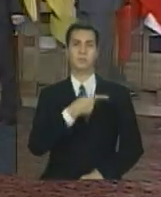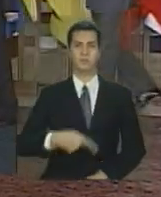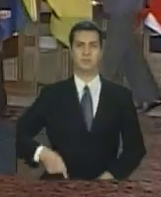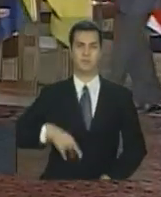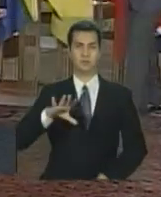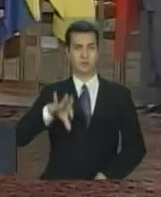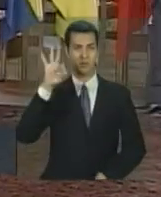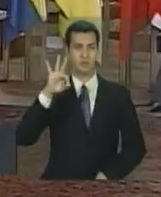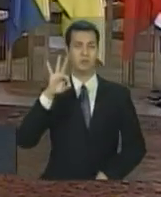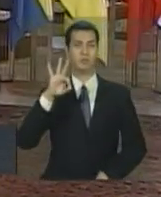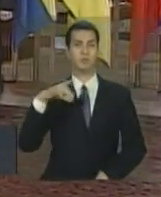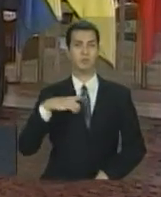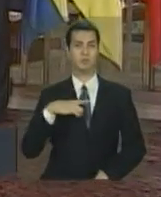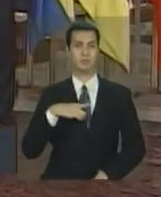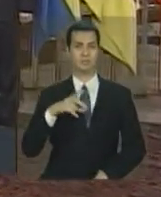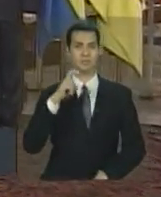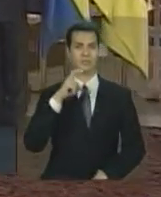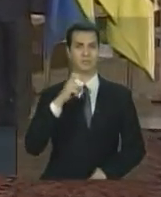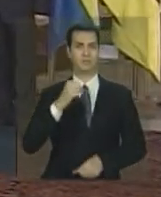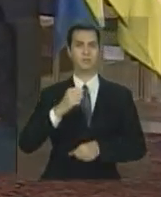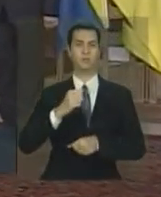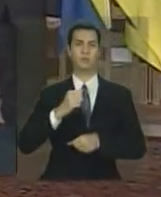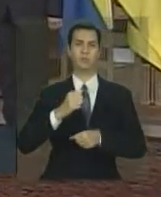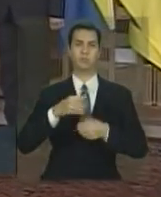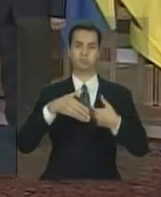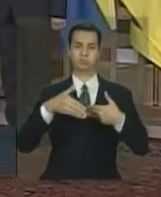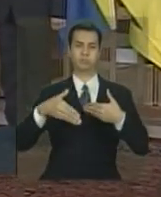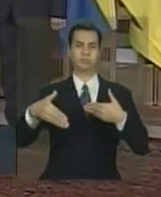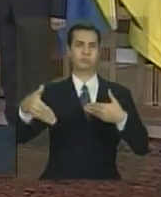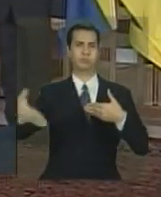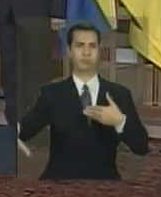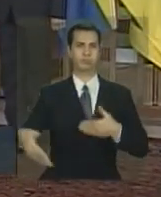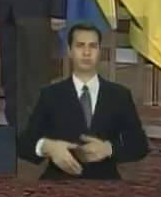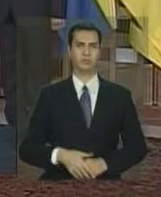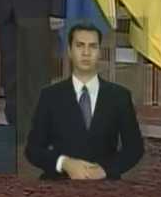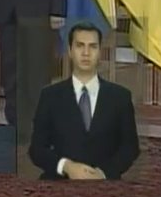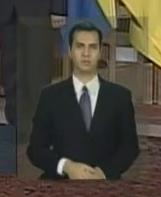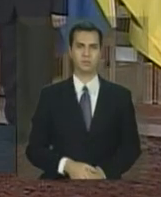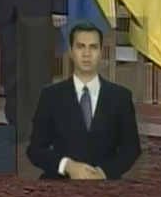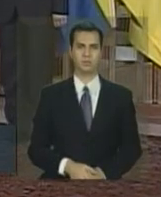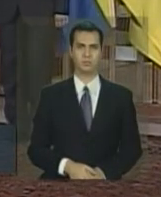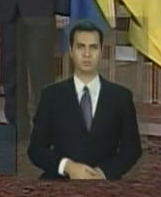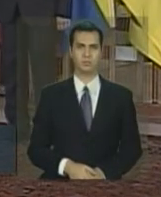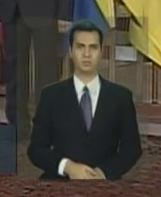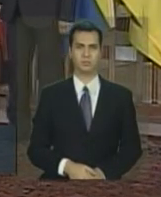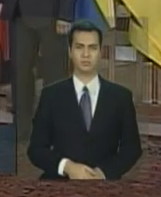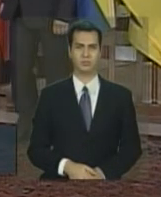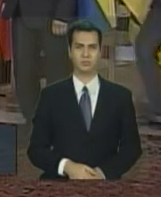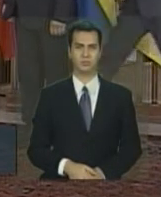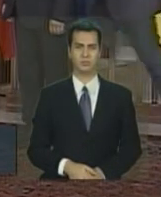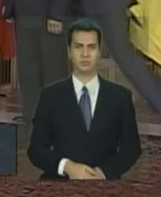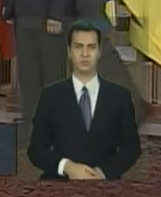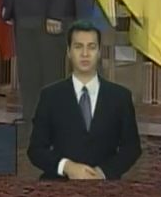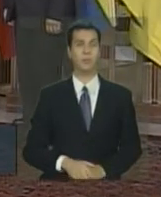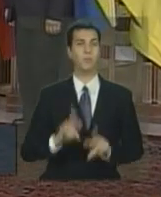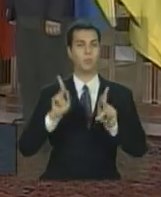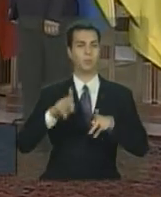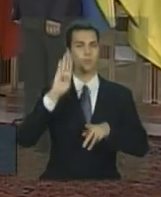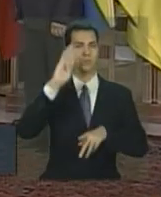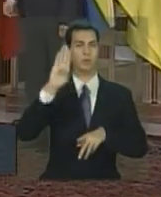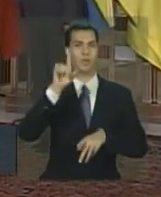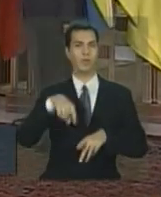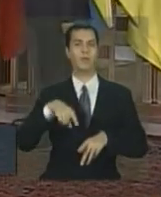por 5 mandatos consecutivos. A população predominante é de muçulmanos sunitas.